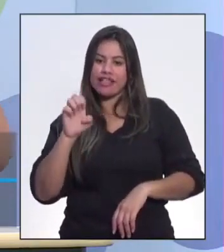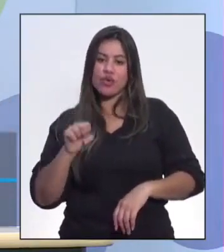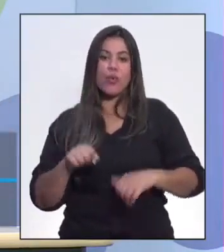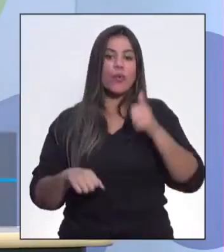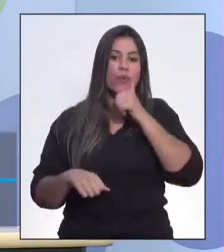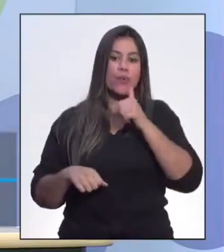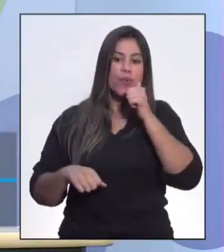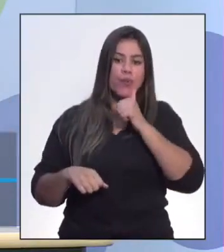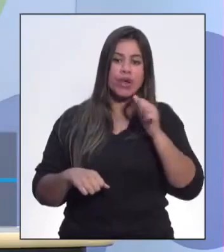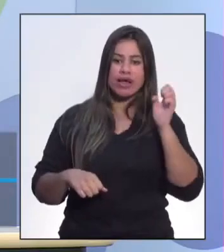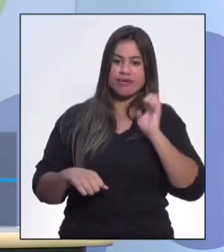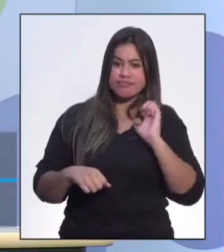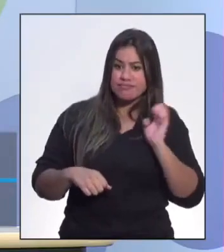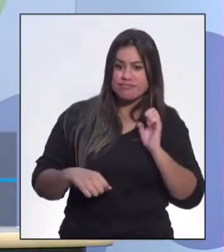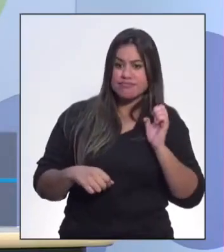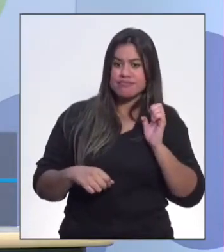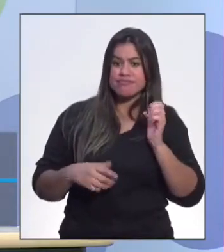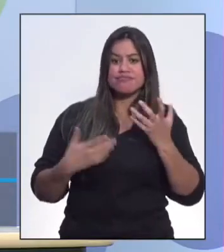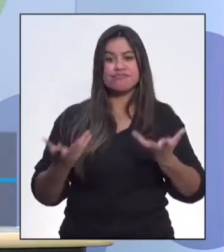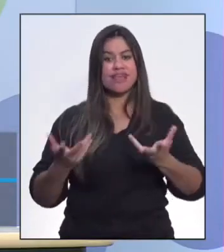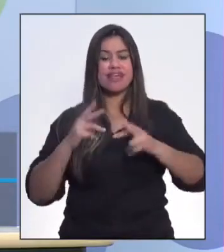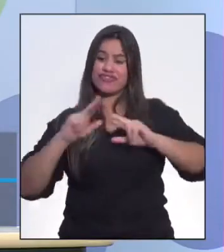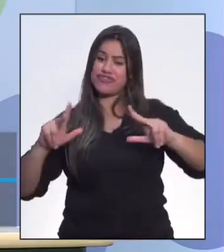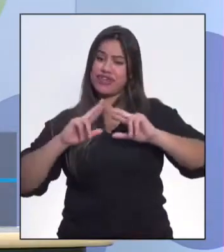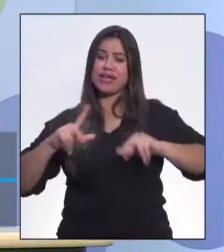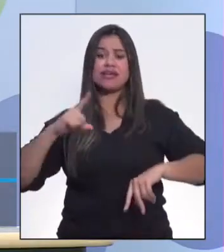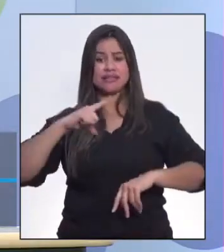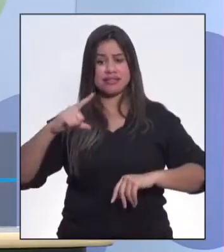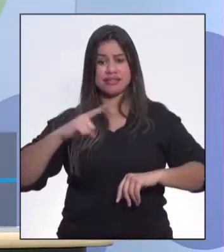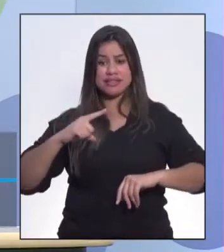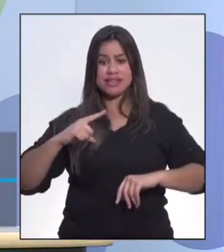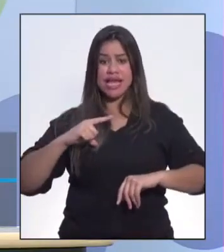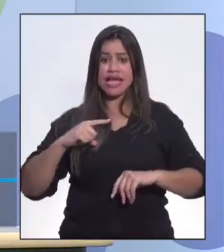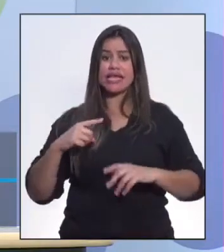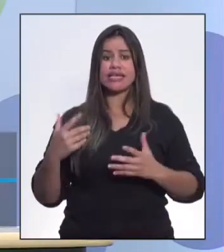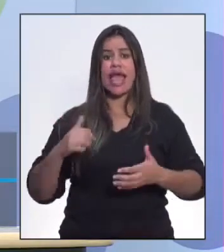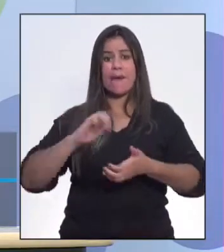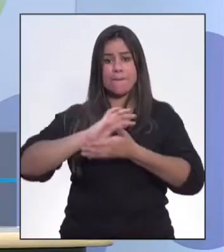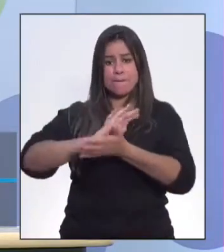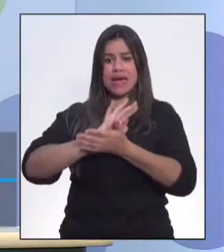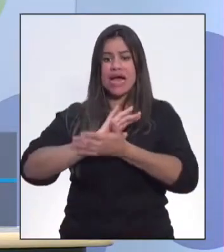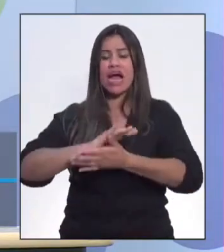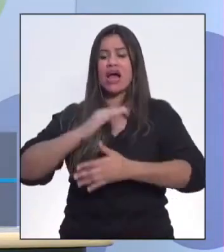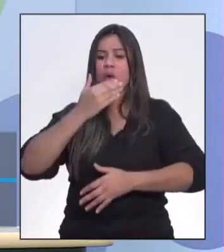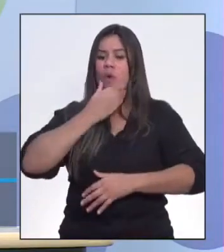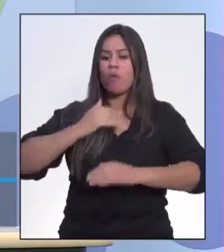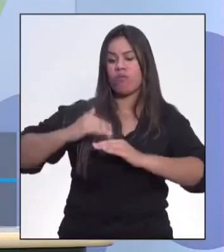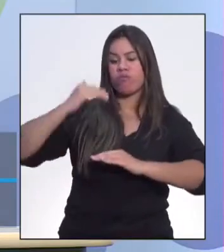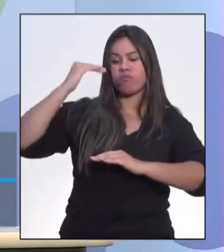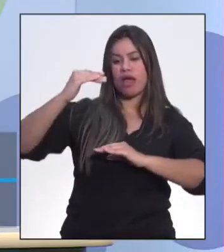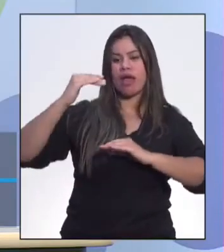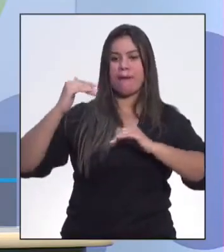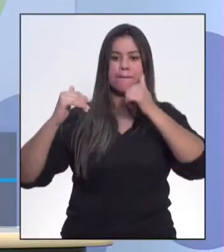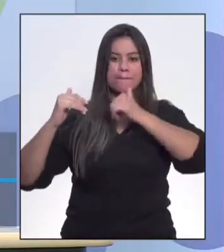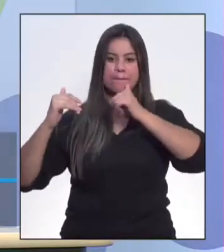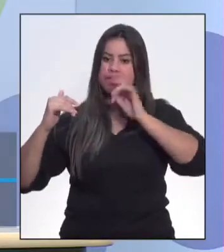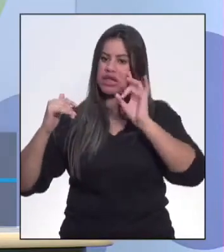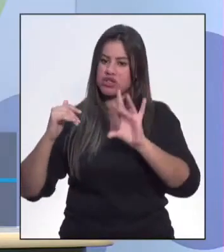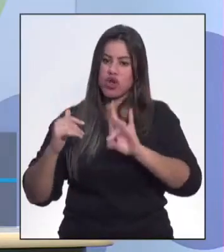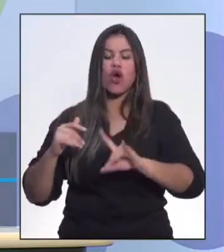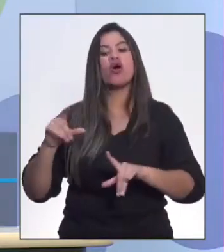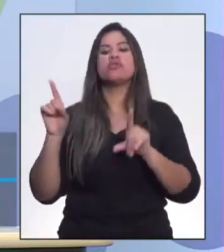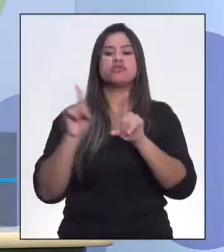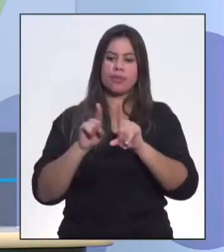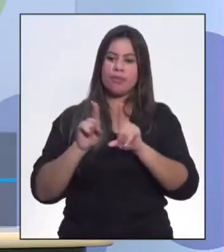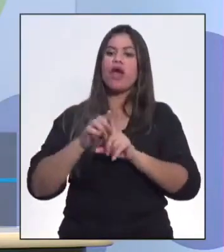que existem aí essas nuances. Né? E, como o professor falou, o machismo não é algo negativo só para as mulheres. Existe também a devolutiva para os